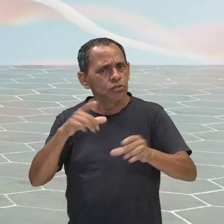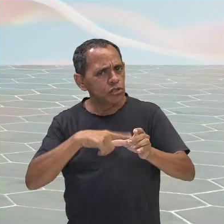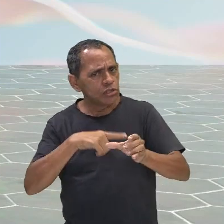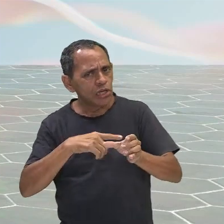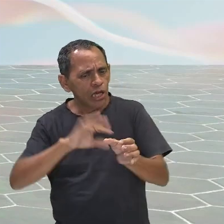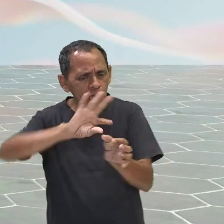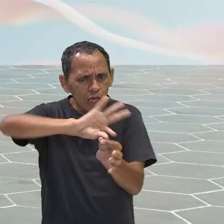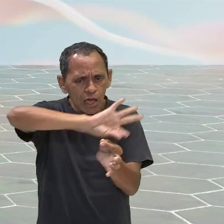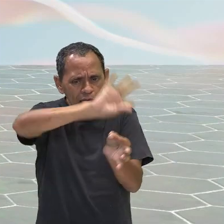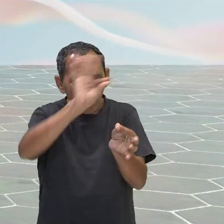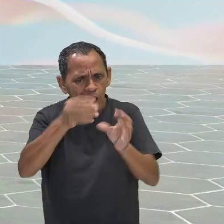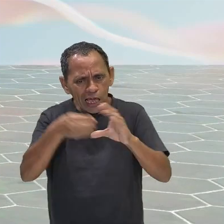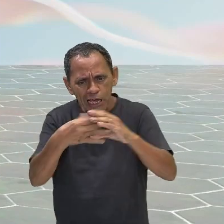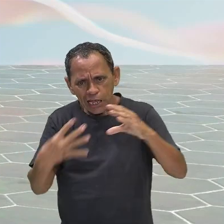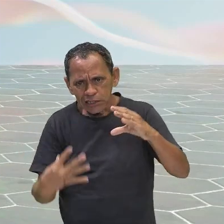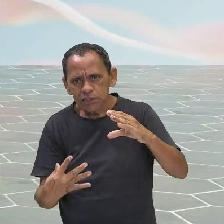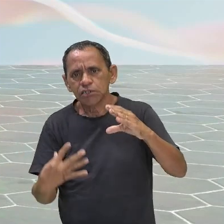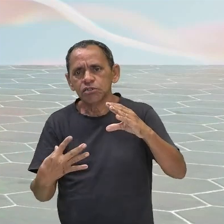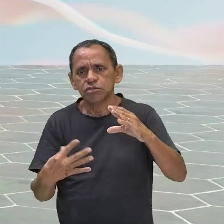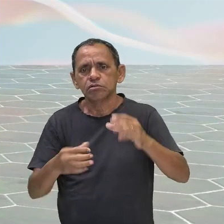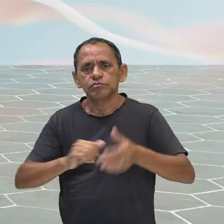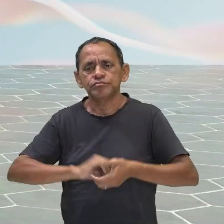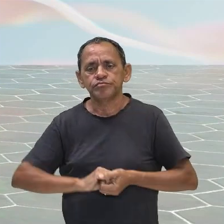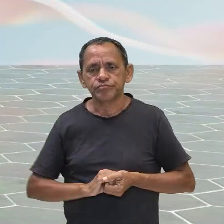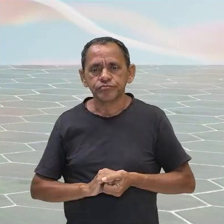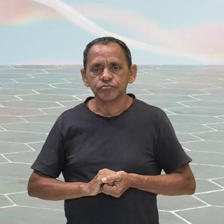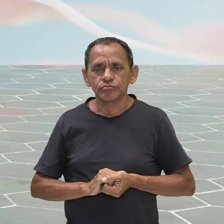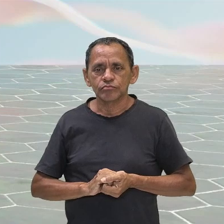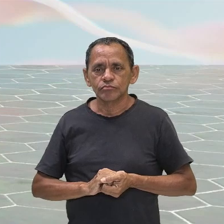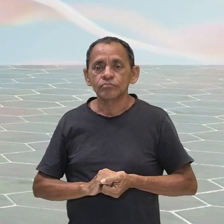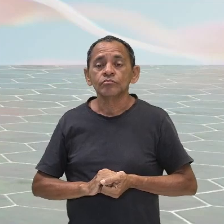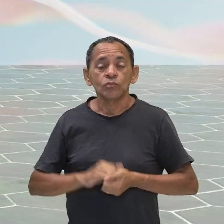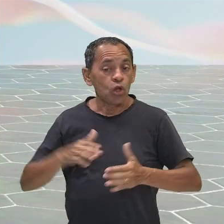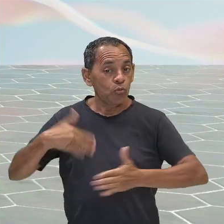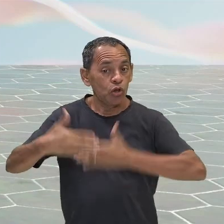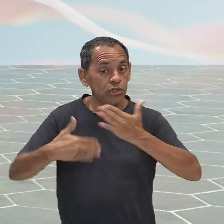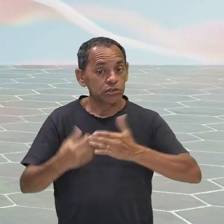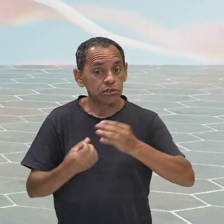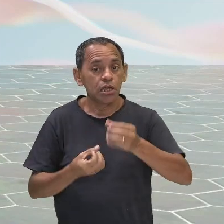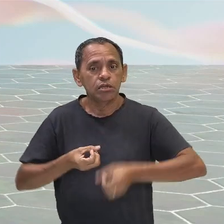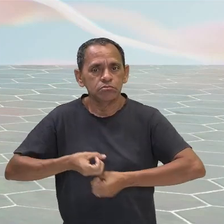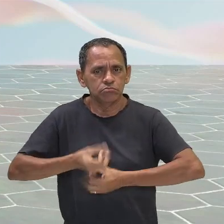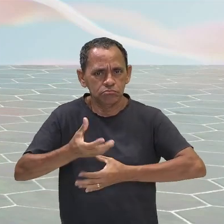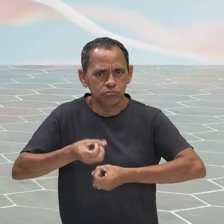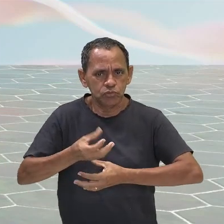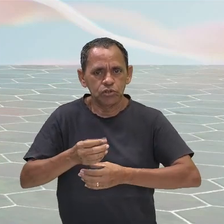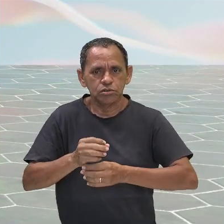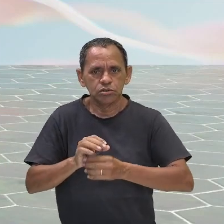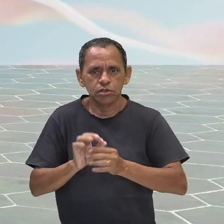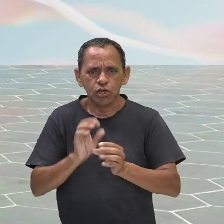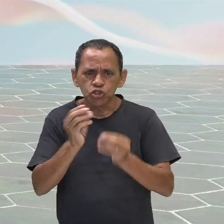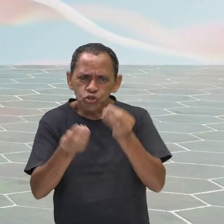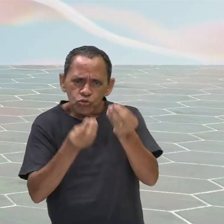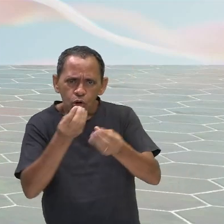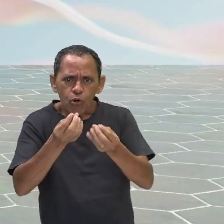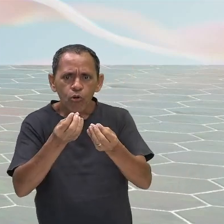os túbulos seminíferos. Então, o processo de formação dos gametas, né, ele é chamado